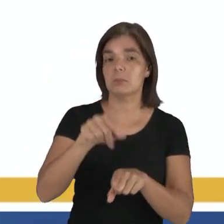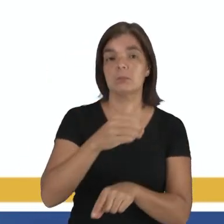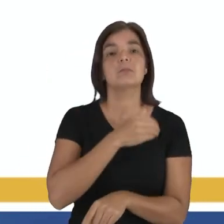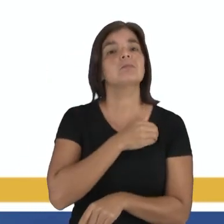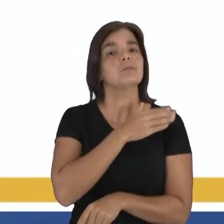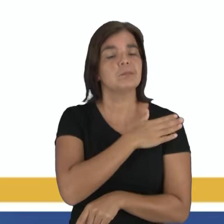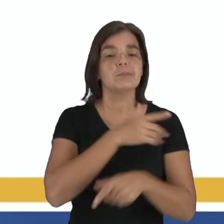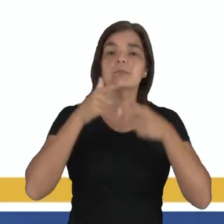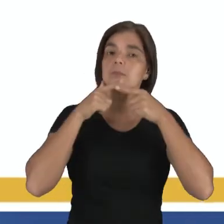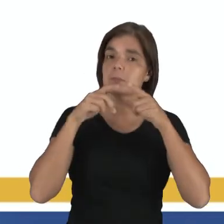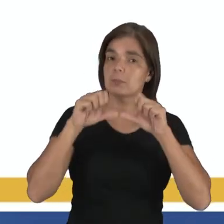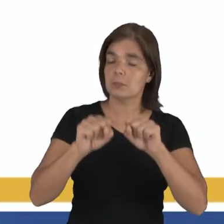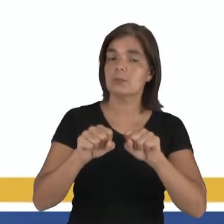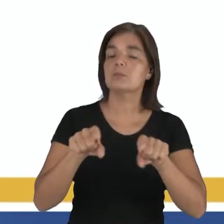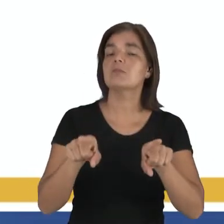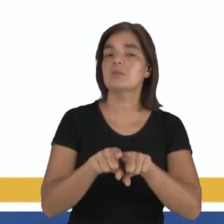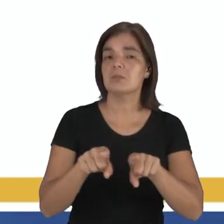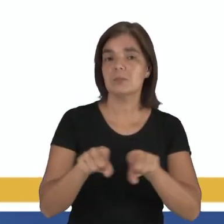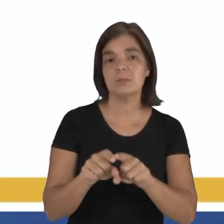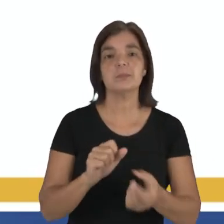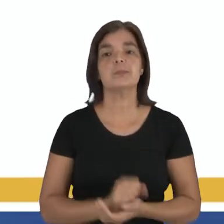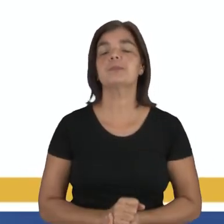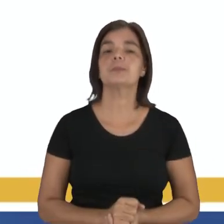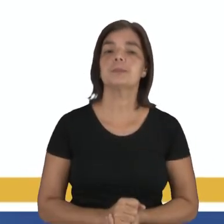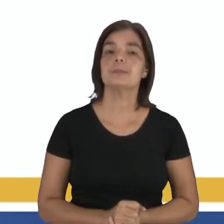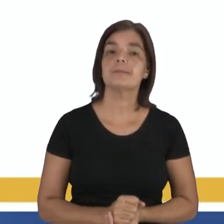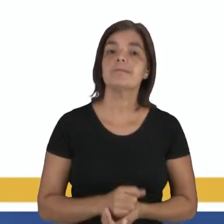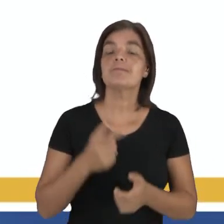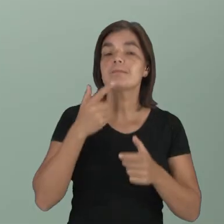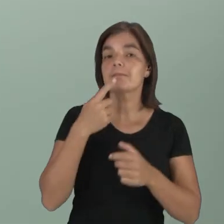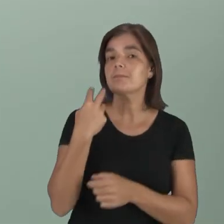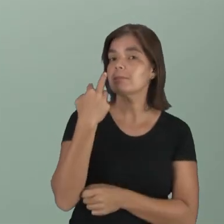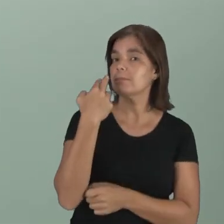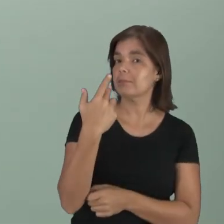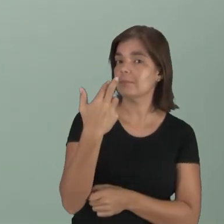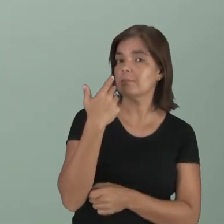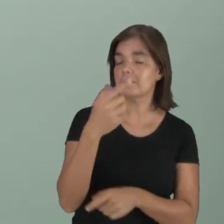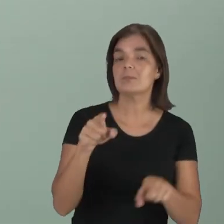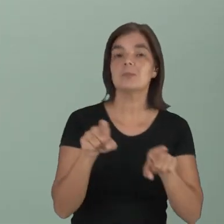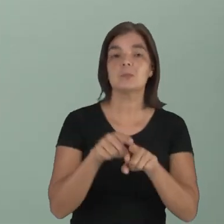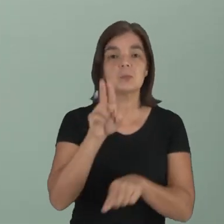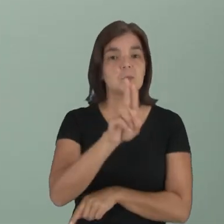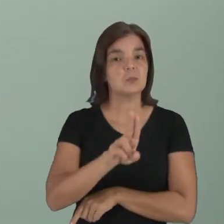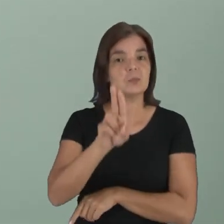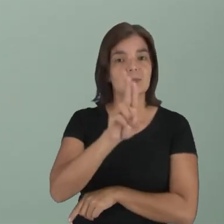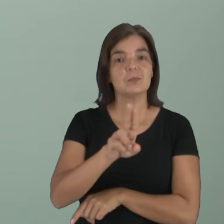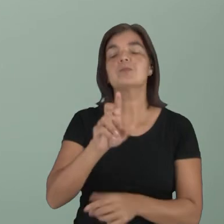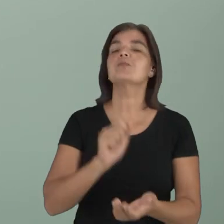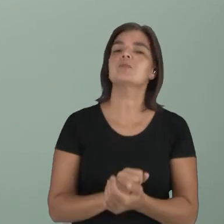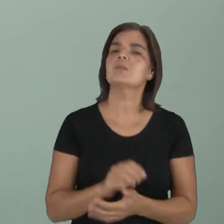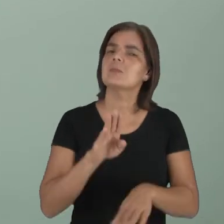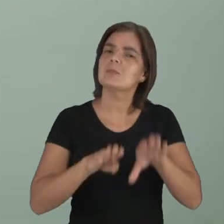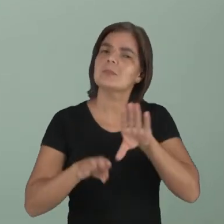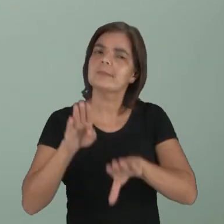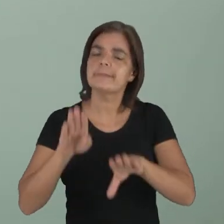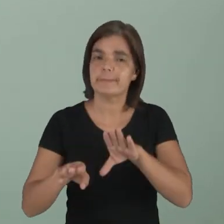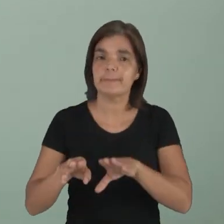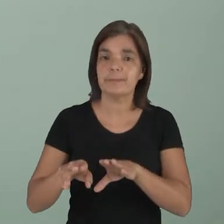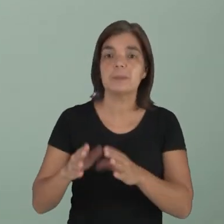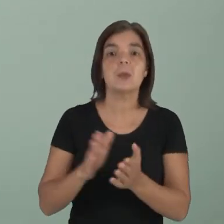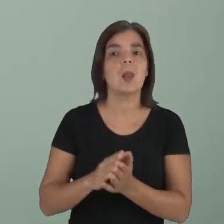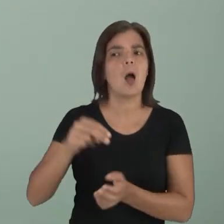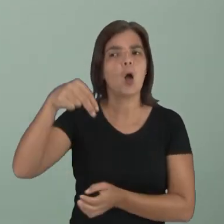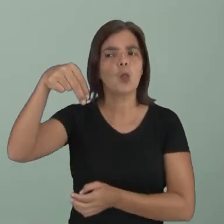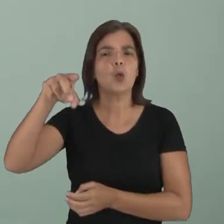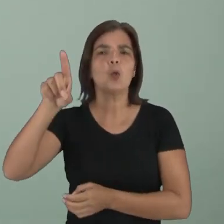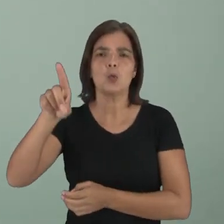preconceito linguístico, que é o preconceito pela linguagem utilizada. Muitas vezes, o